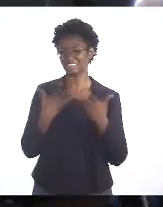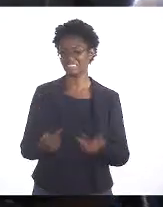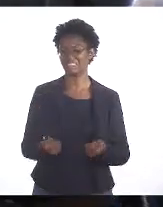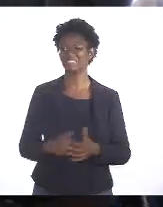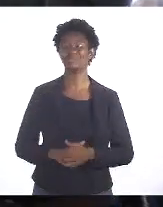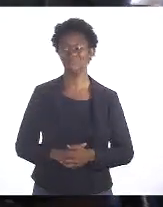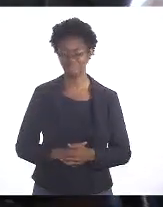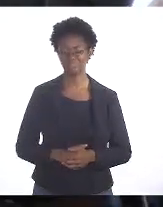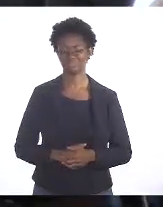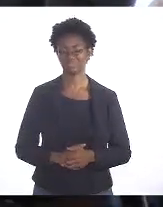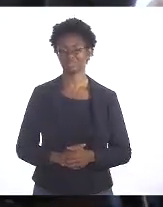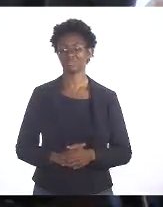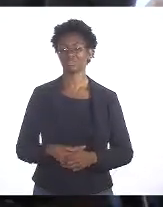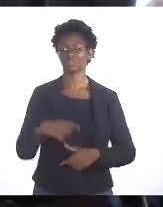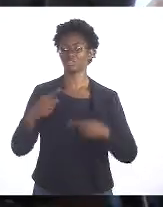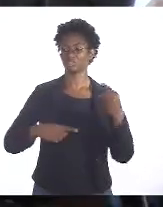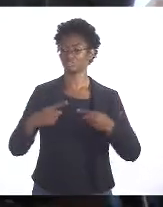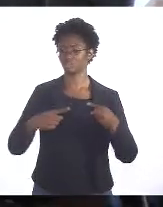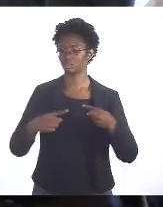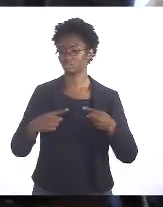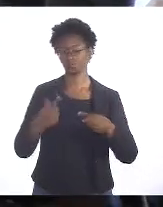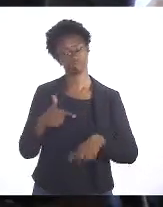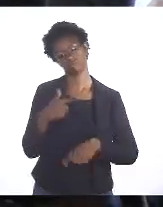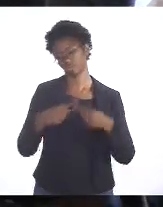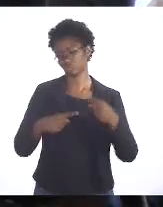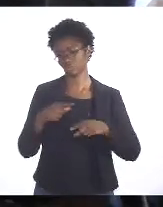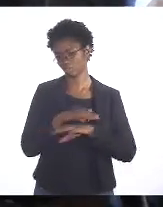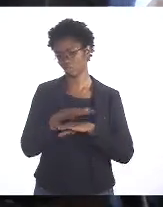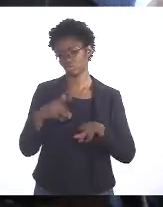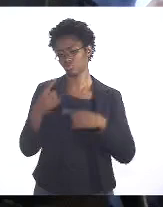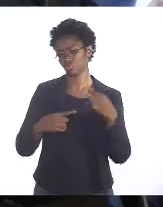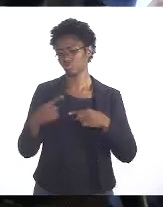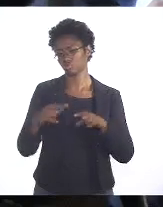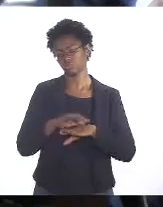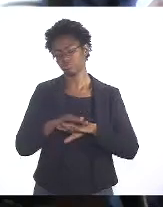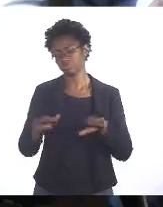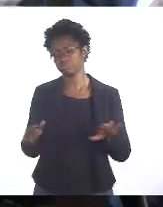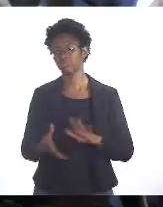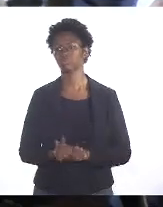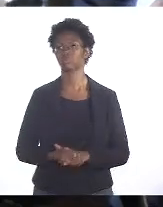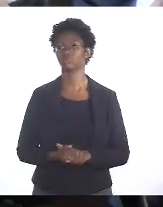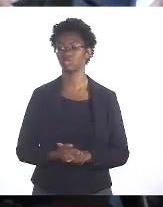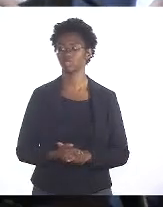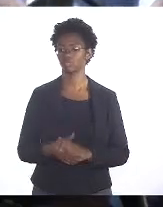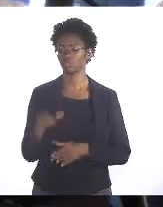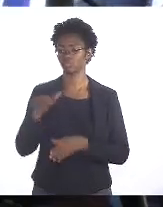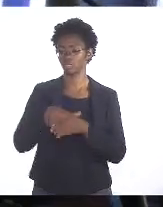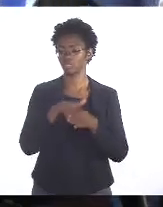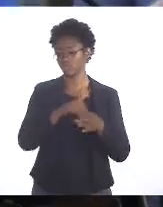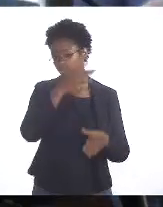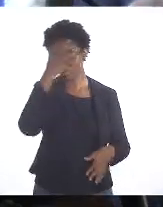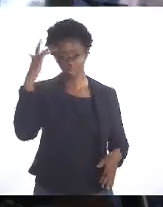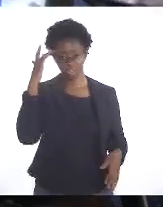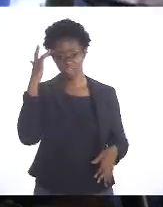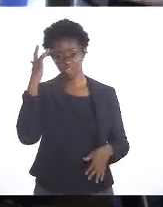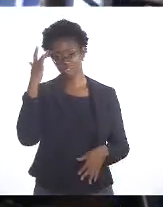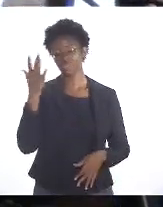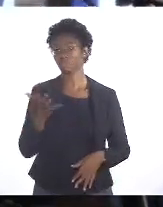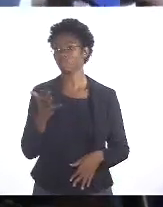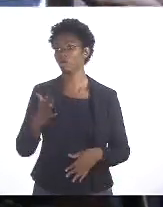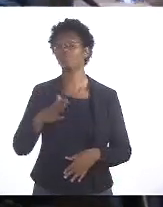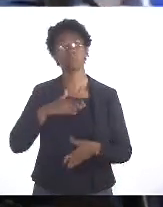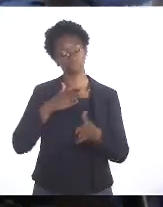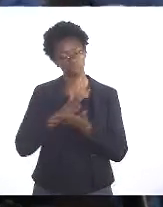emitido em discussão. Não havendo que queira discutir, encerrada a discussão. Em votação. Os senhores que aprovam permaneçam como estão aprovados. Vai